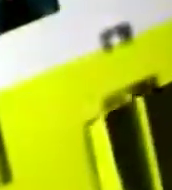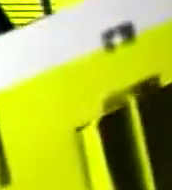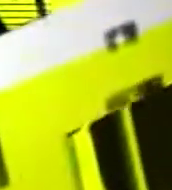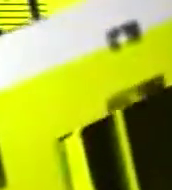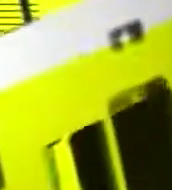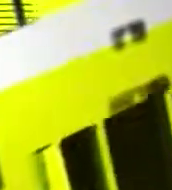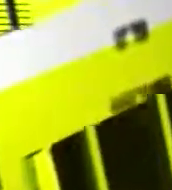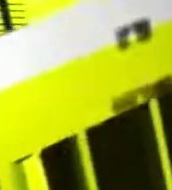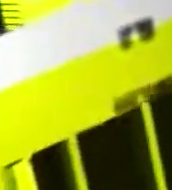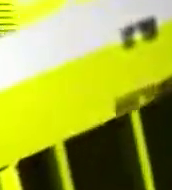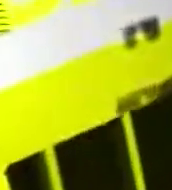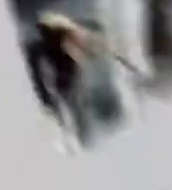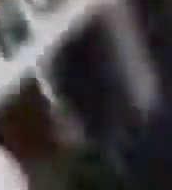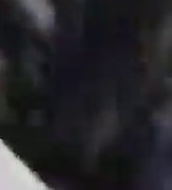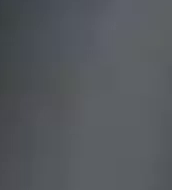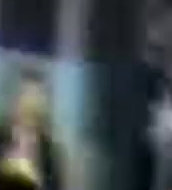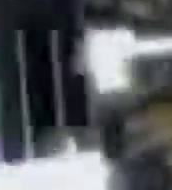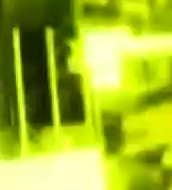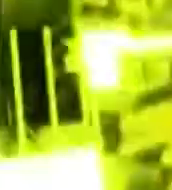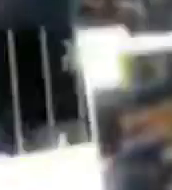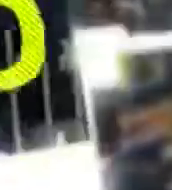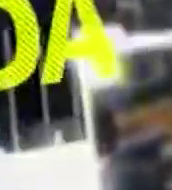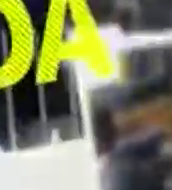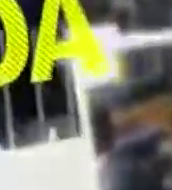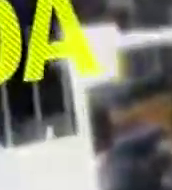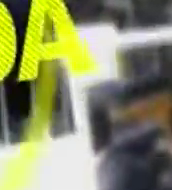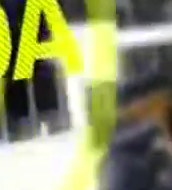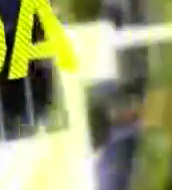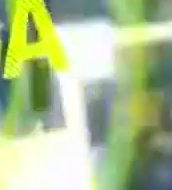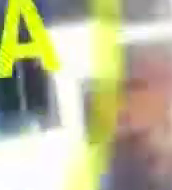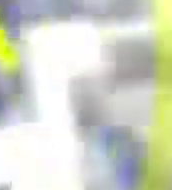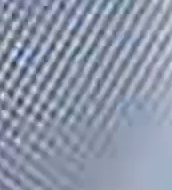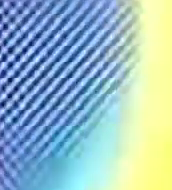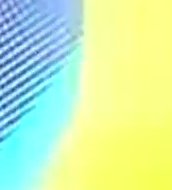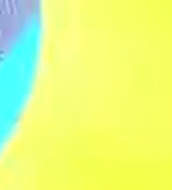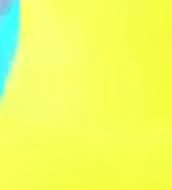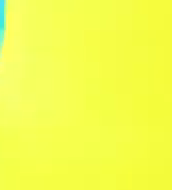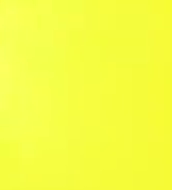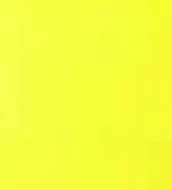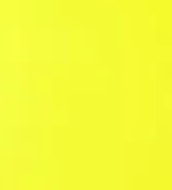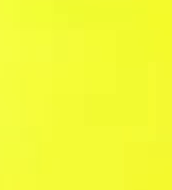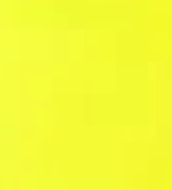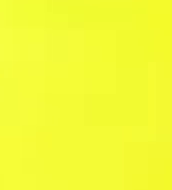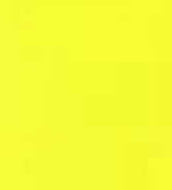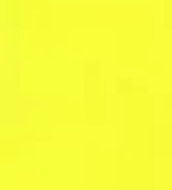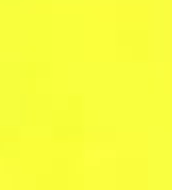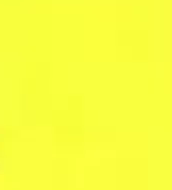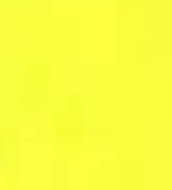Um segundo encaminhamento. Ministério de Santos, no meu estado de São Paulo.